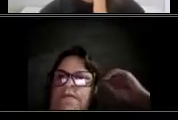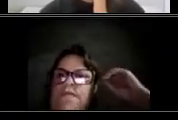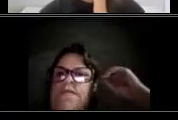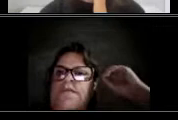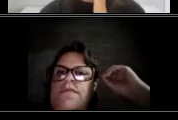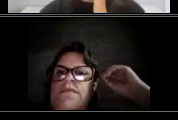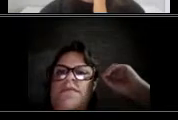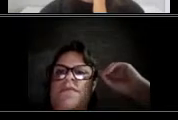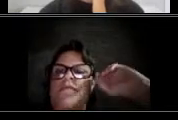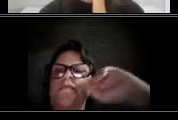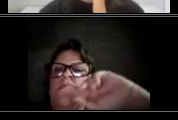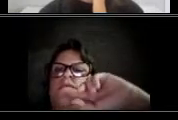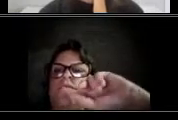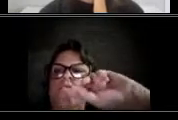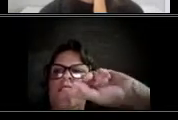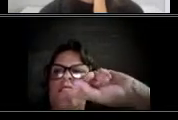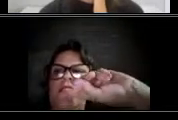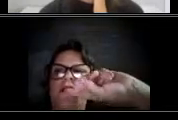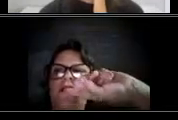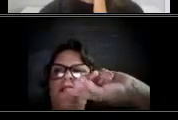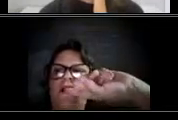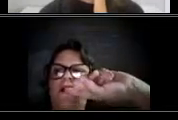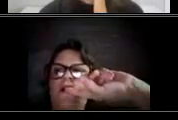12 anos é a idade de início. Até o